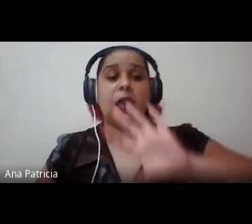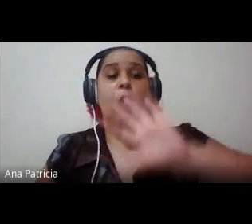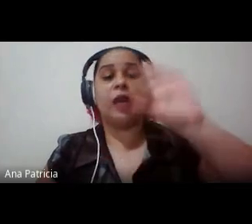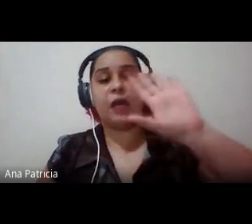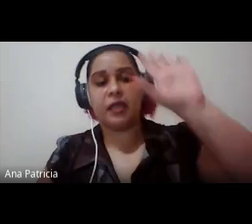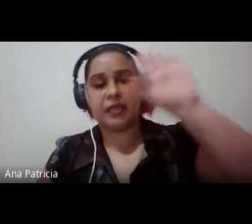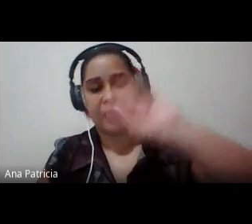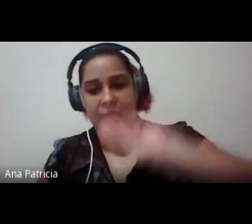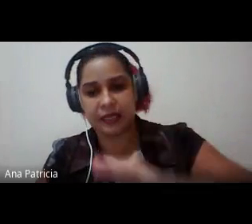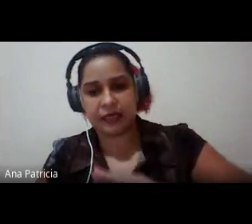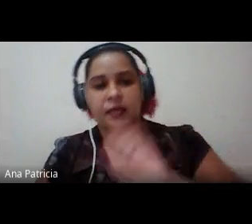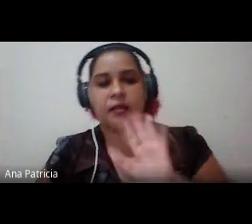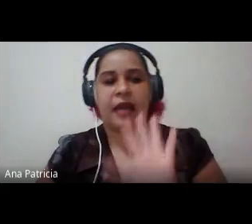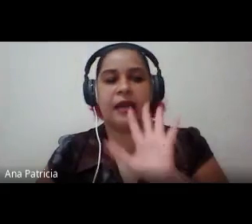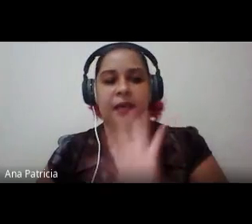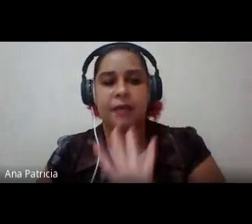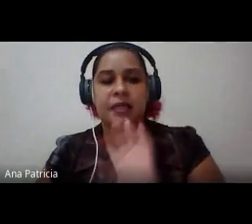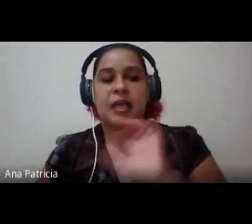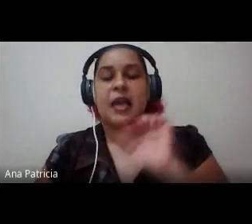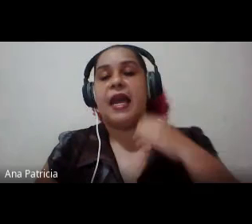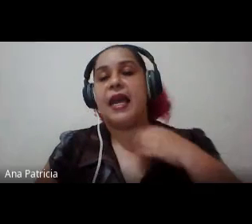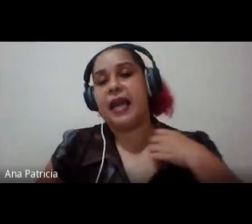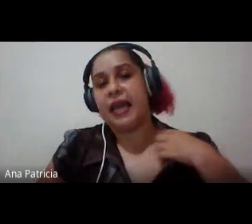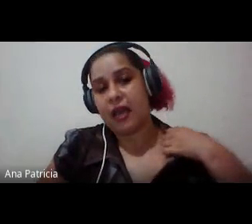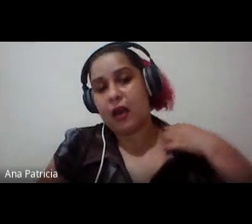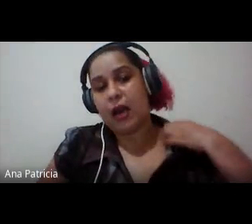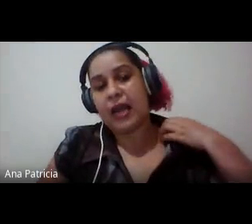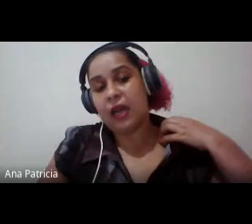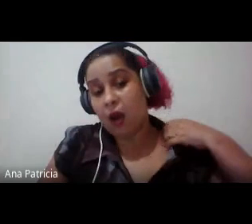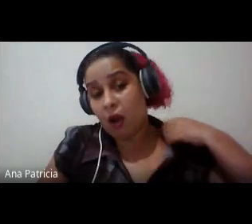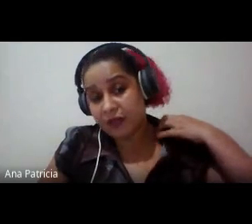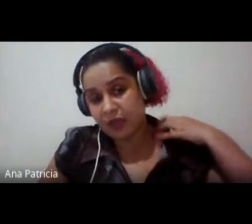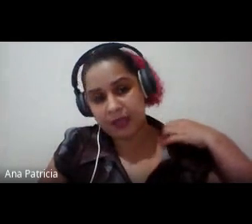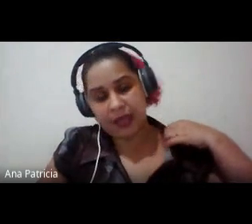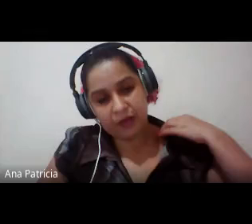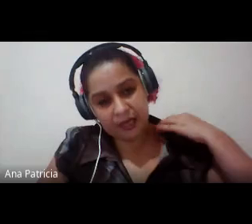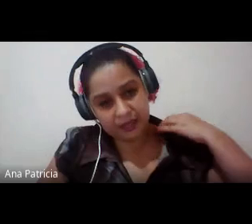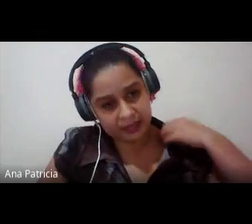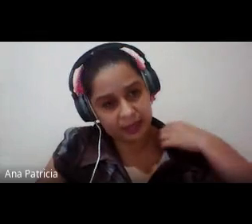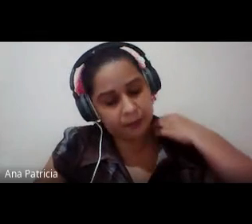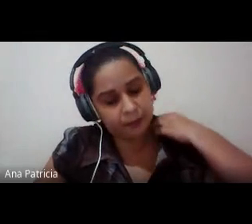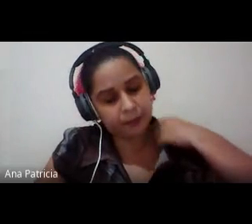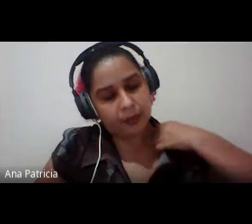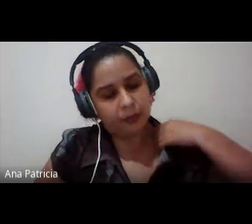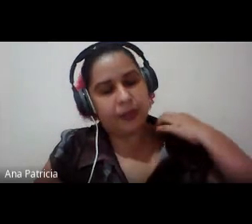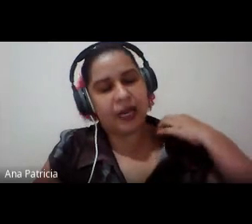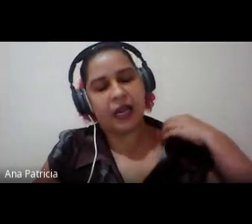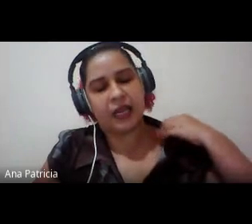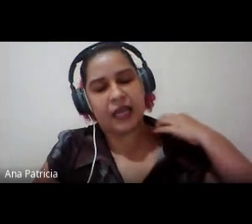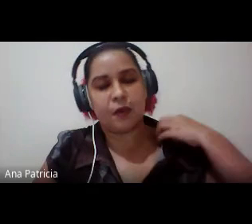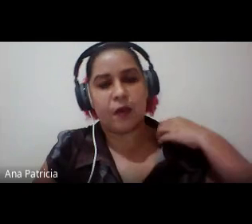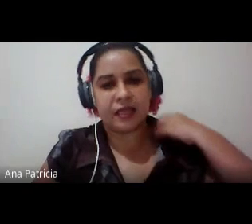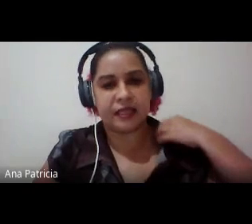Então, língua de sinais, né, Libras, ela é oficialmente reconhecida pela